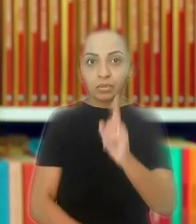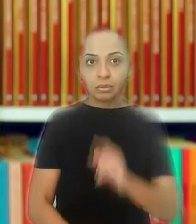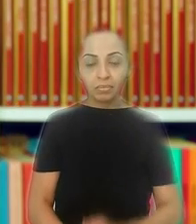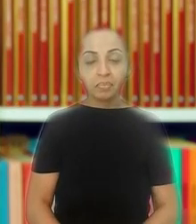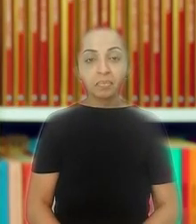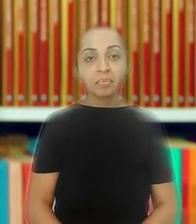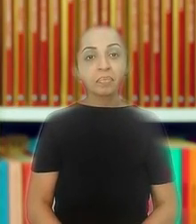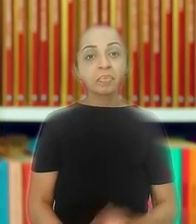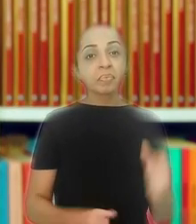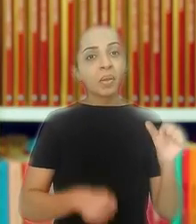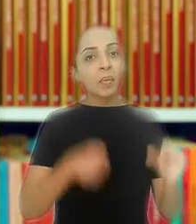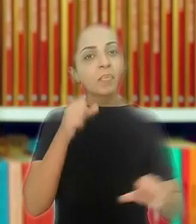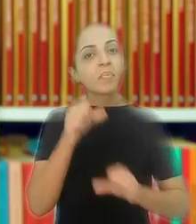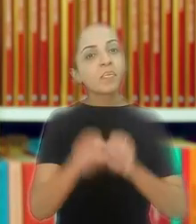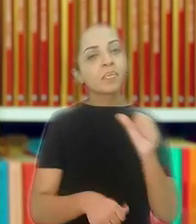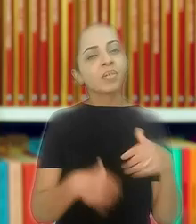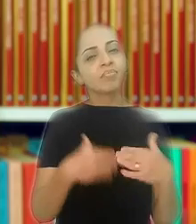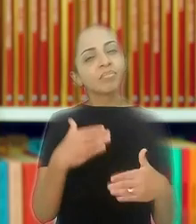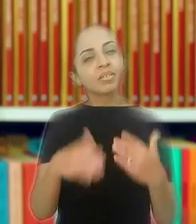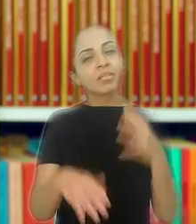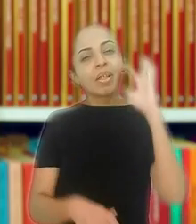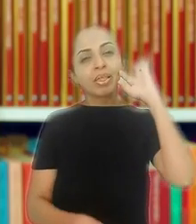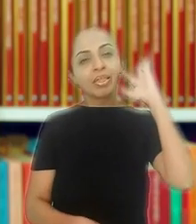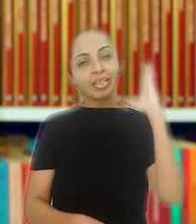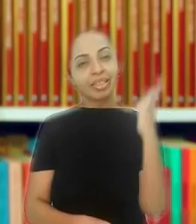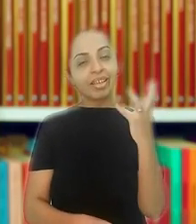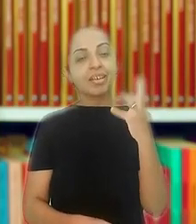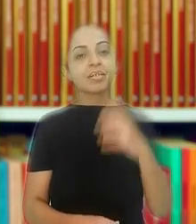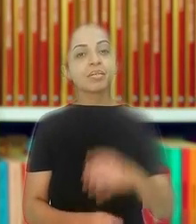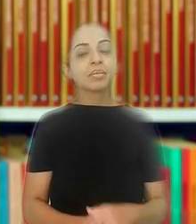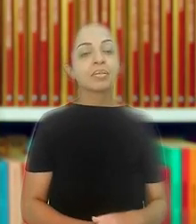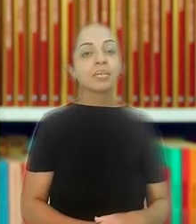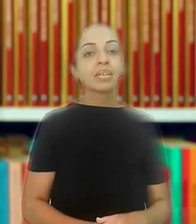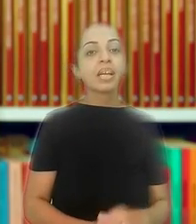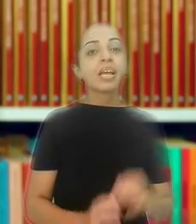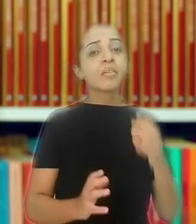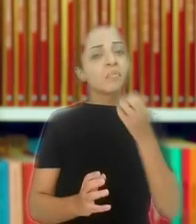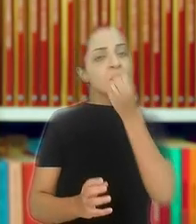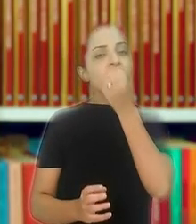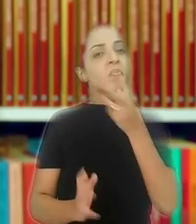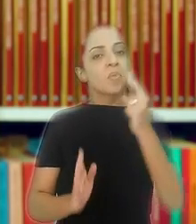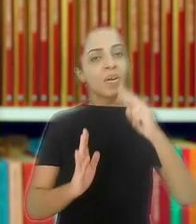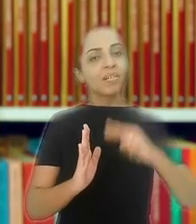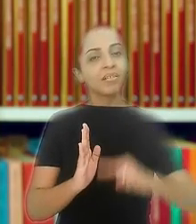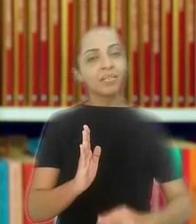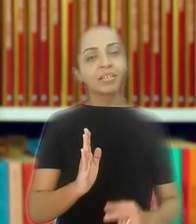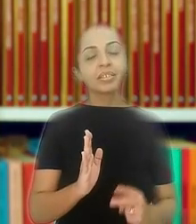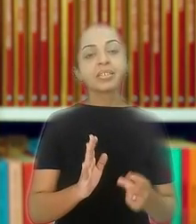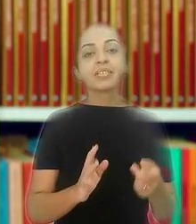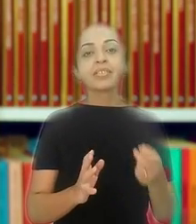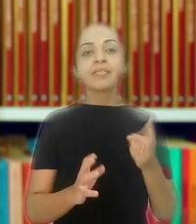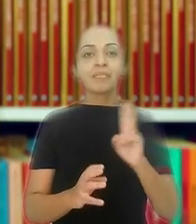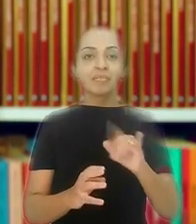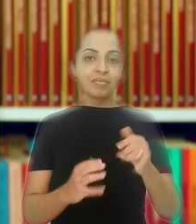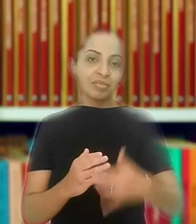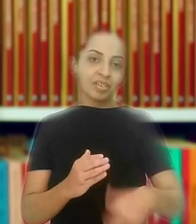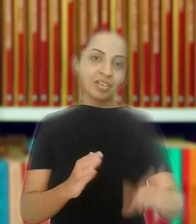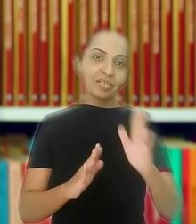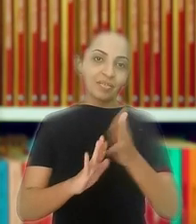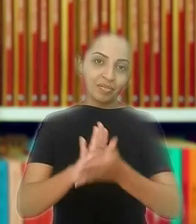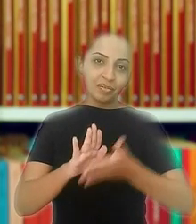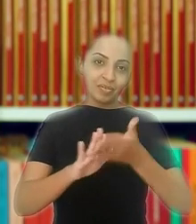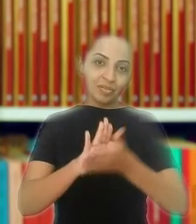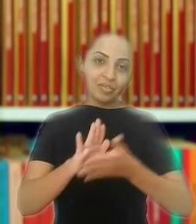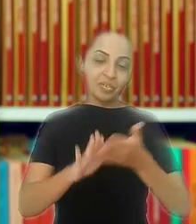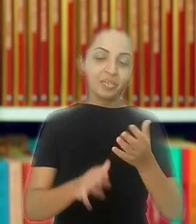ainda e a transformação do tempo a passagem do tempo vale muito a leitura desse desse a gente fazer um vídeo